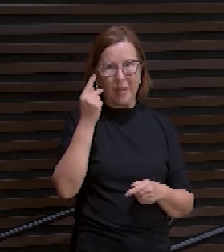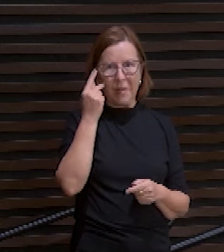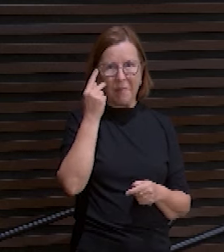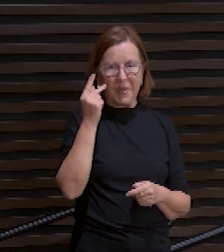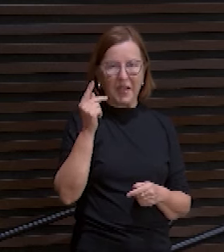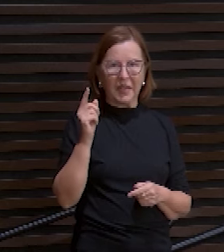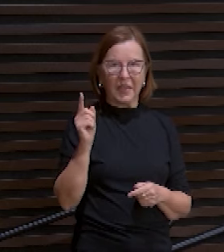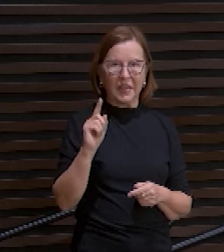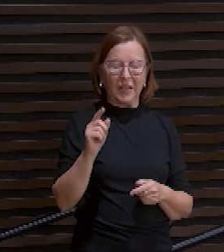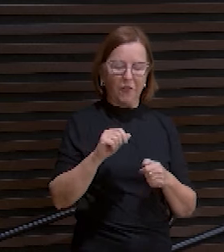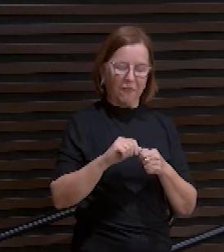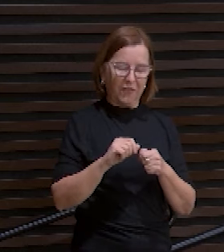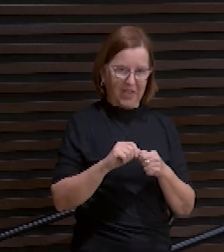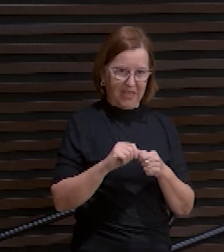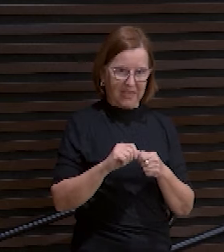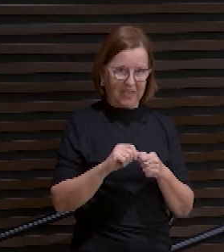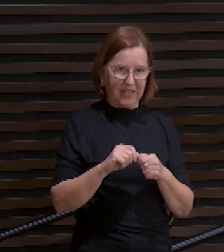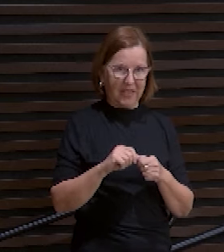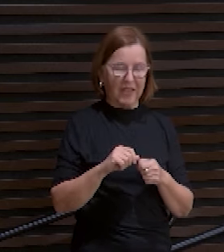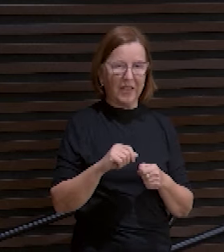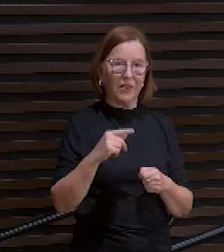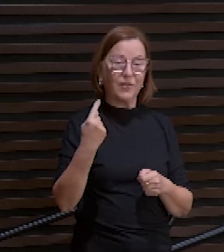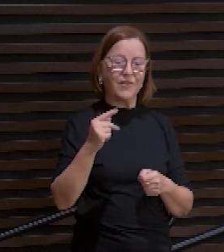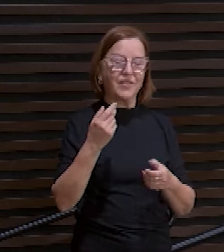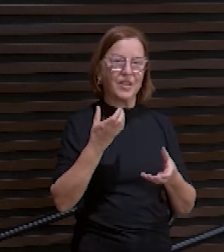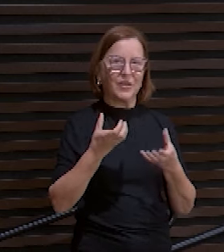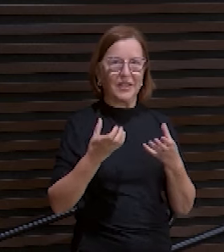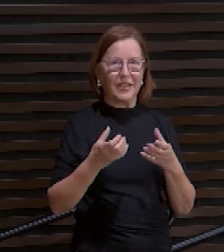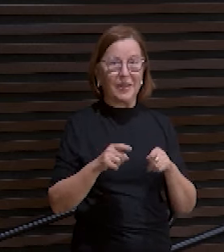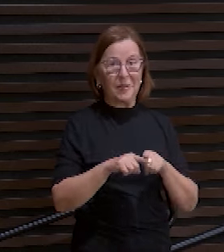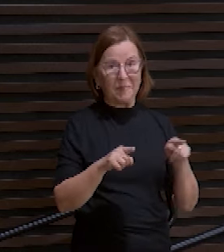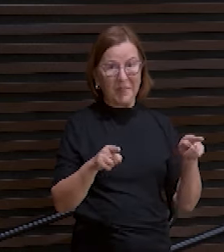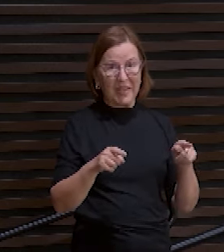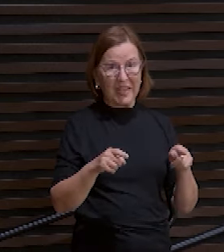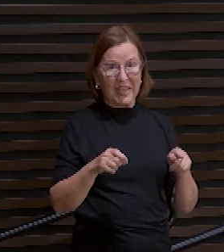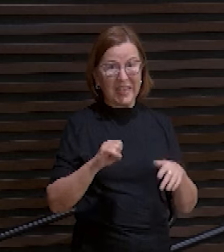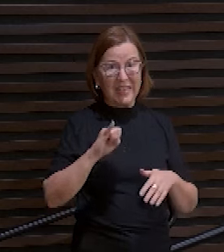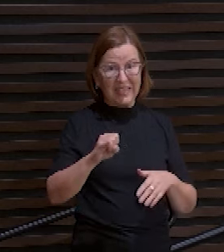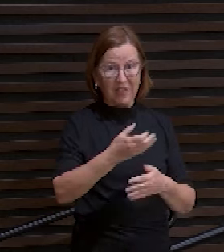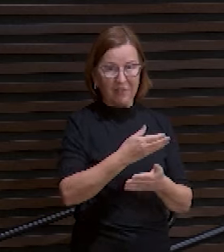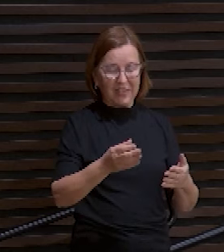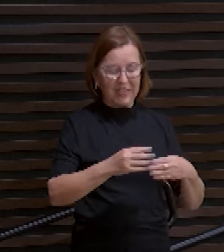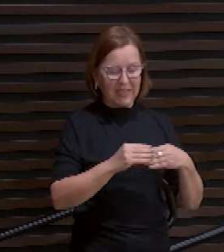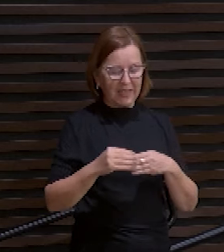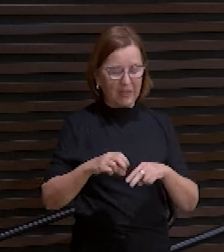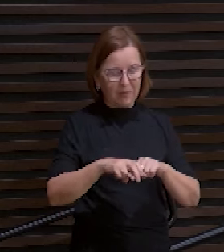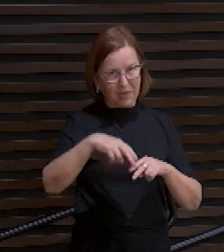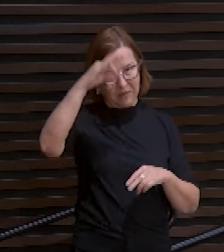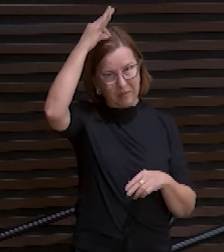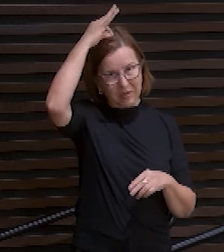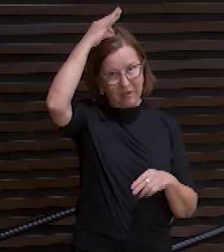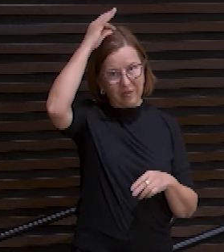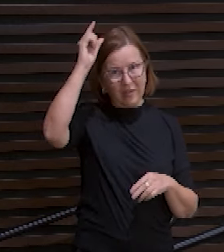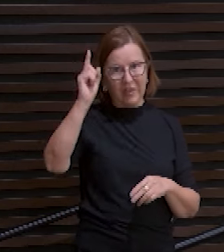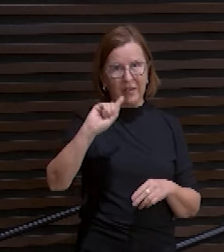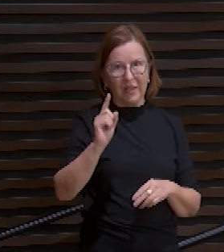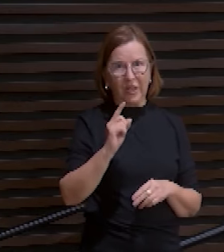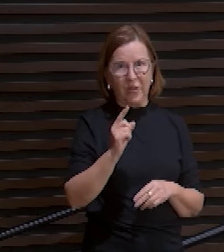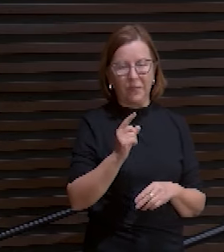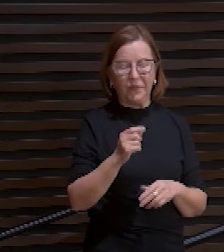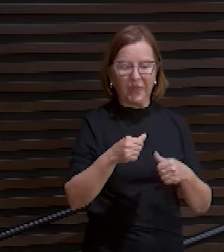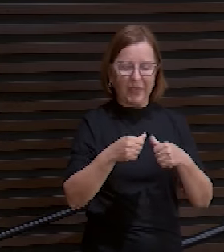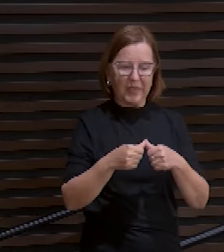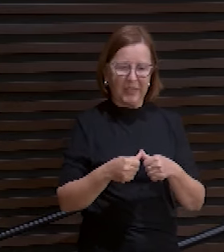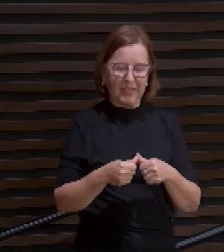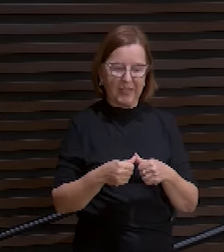vosso querer mas sois guiados pelo Espírito não andeis sobre a Lei não estais